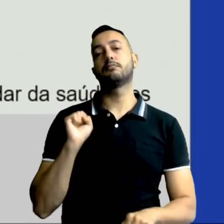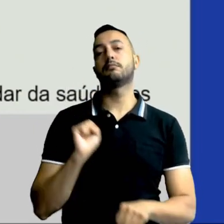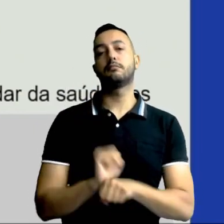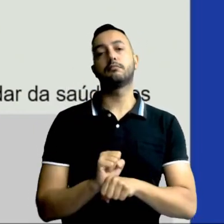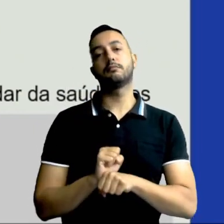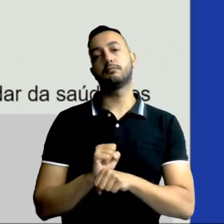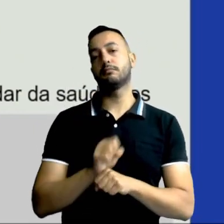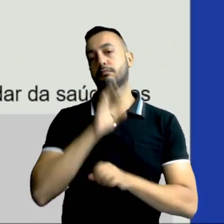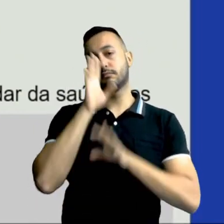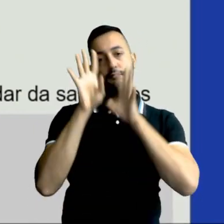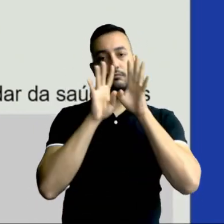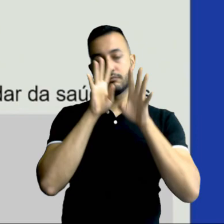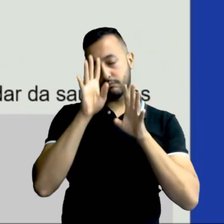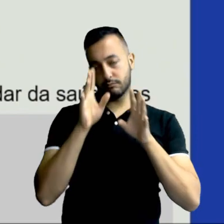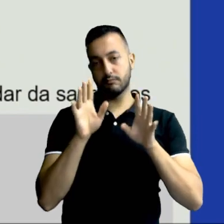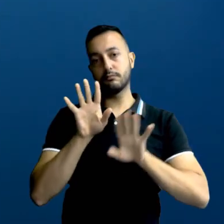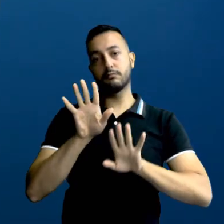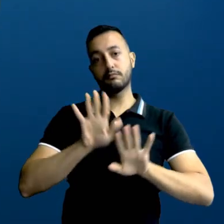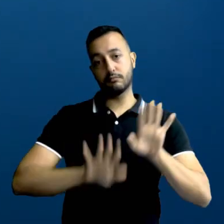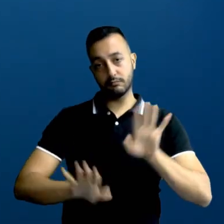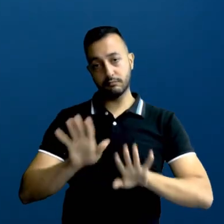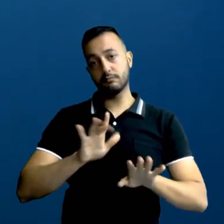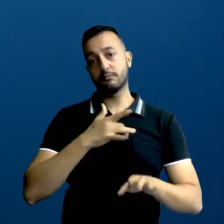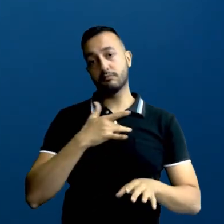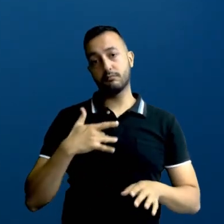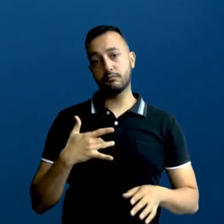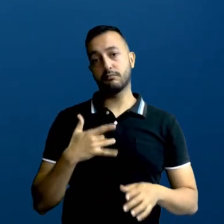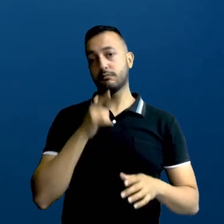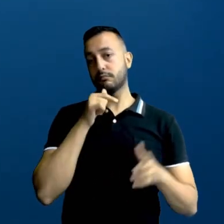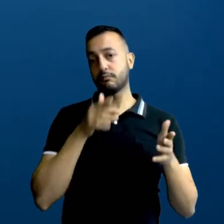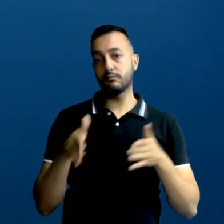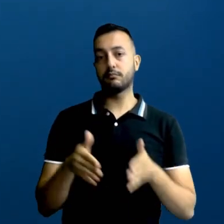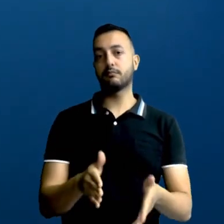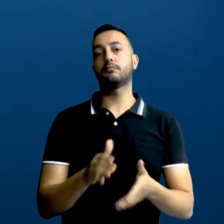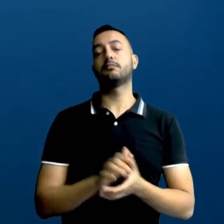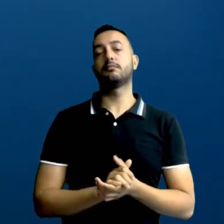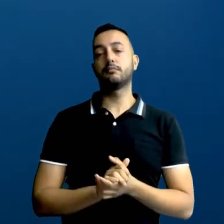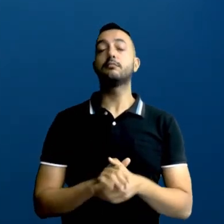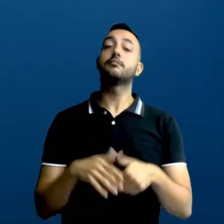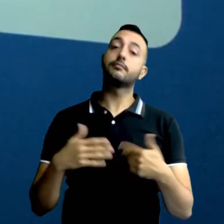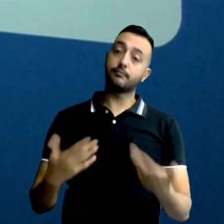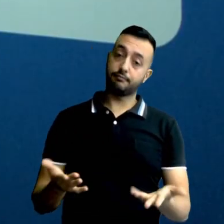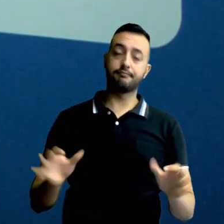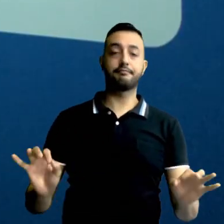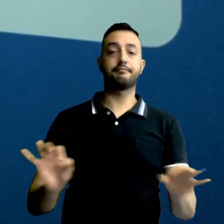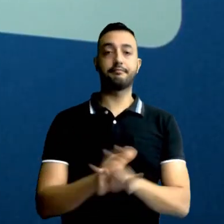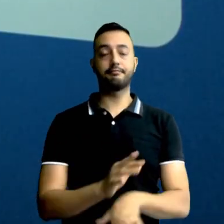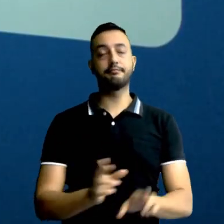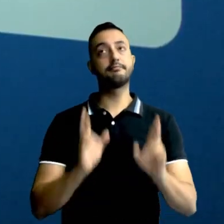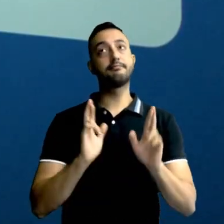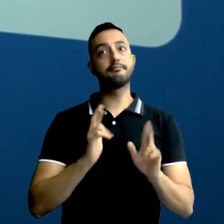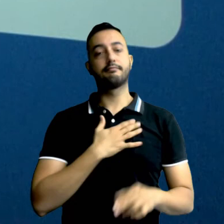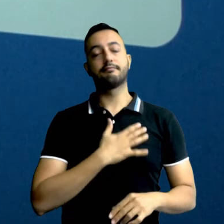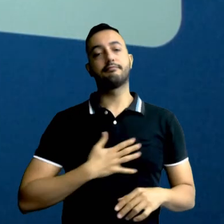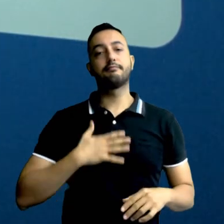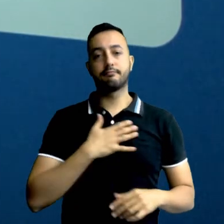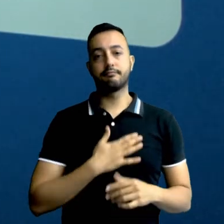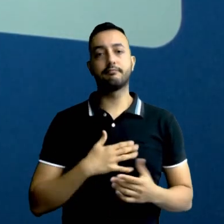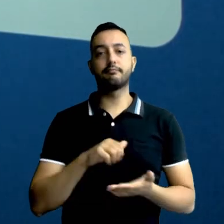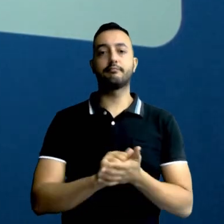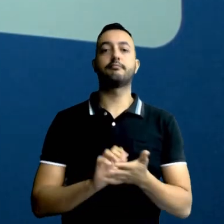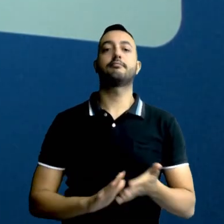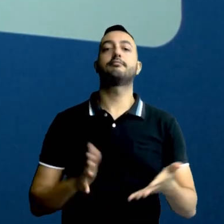a ação antrópica e cuidar da saúde dos nossos Rios bom então gente é isso eu espero que vocês tenham gostado